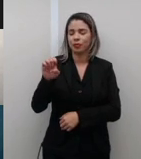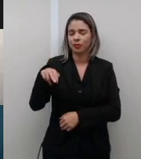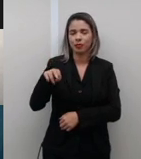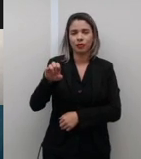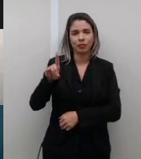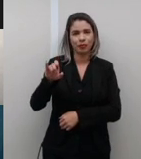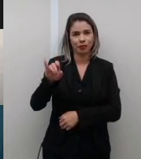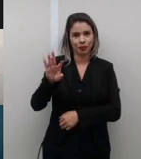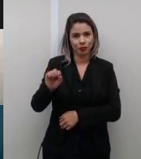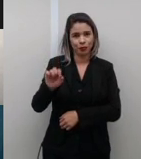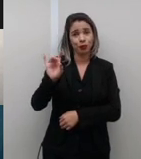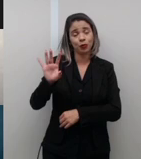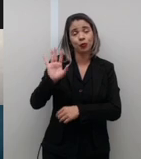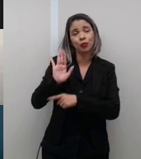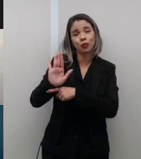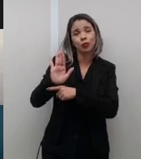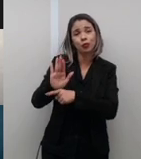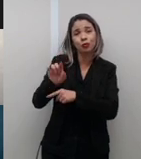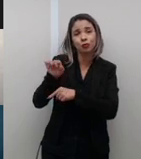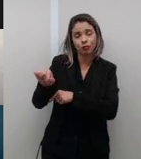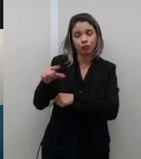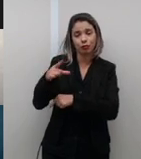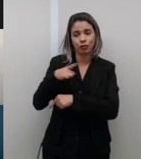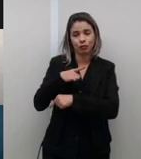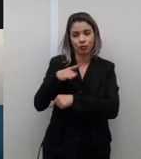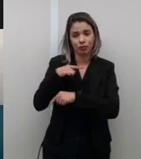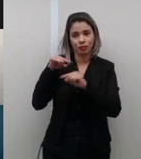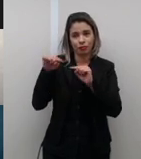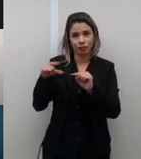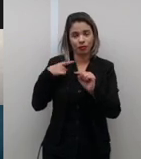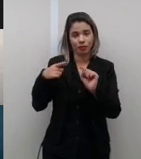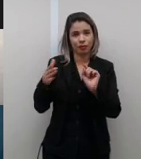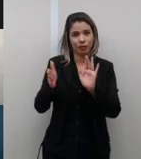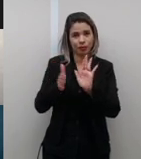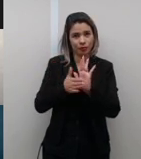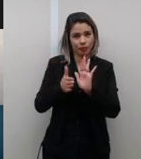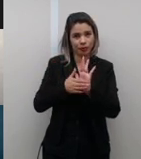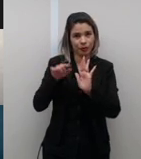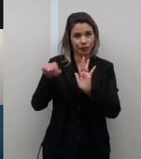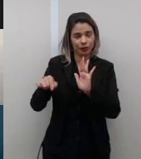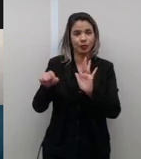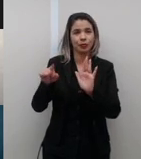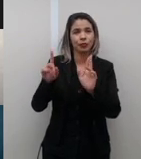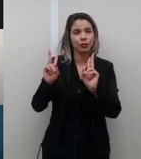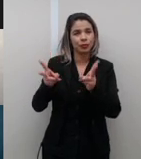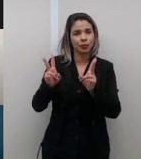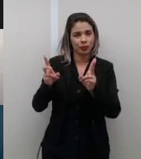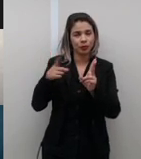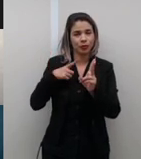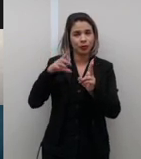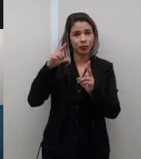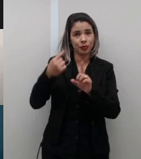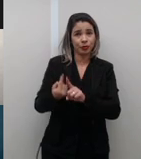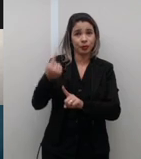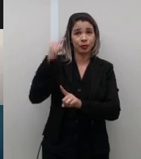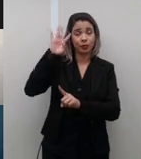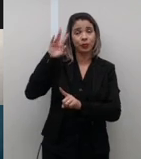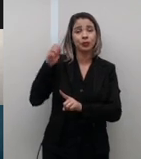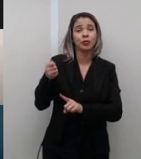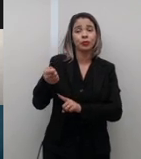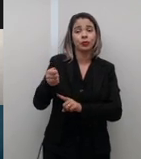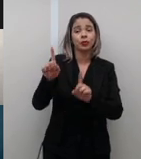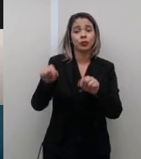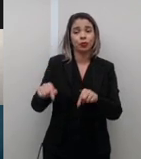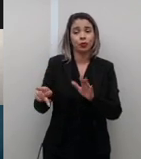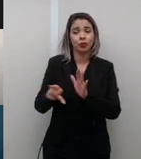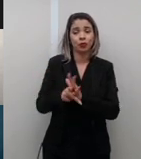Excelência, eu tenho aqui, a propósito desse caso, um precedente do próprio